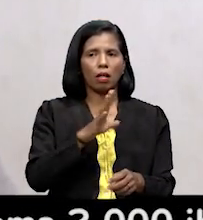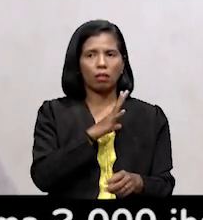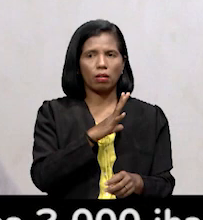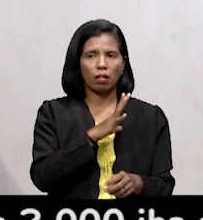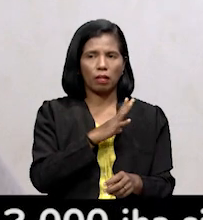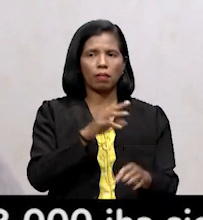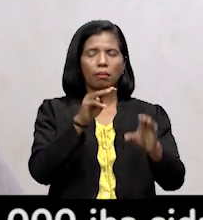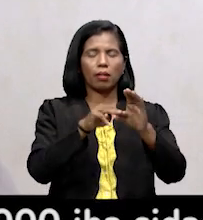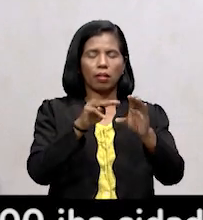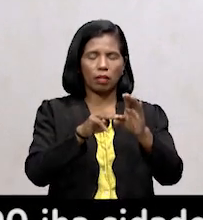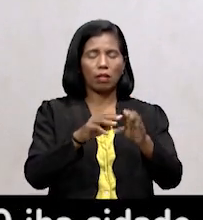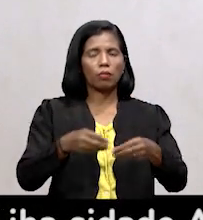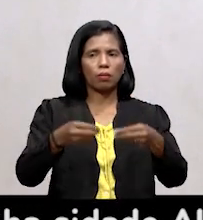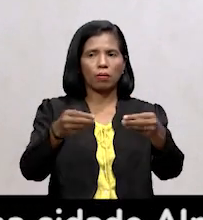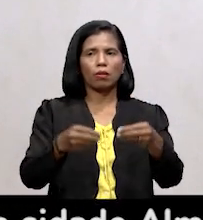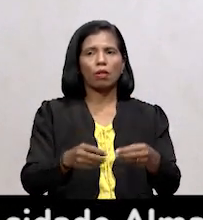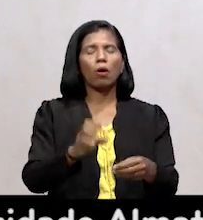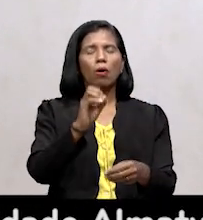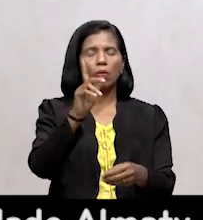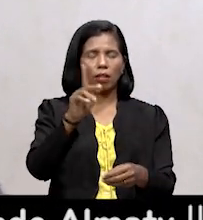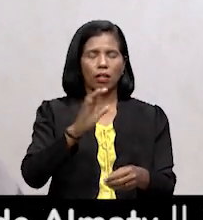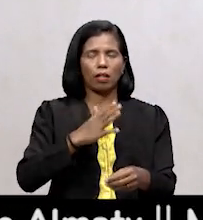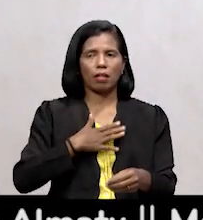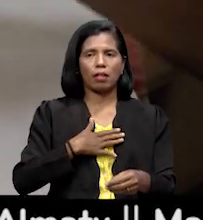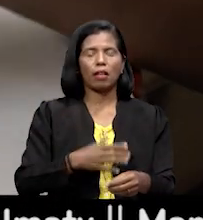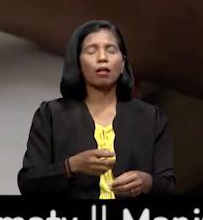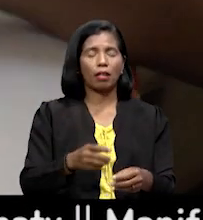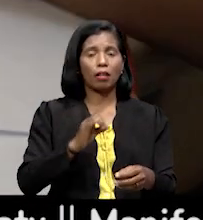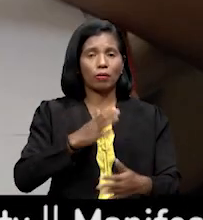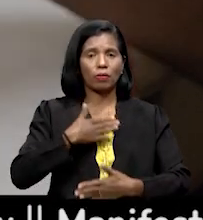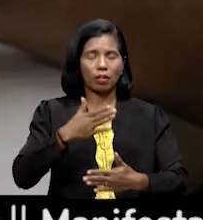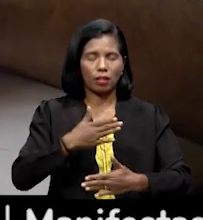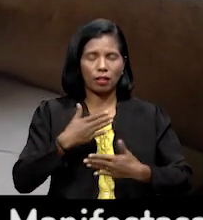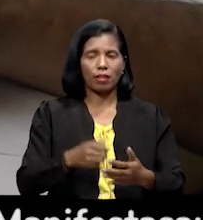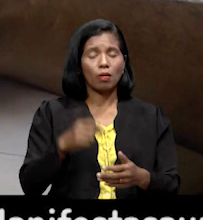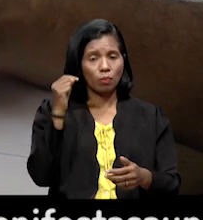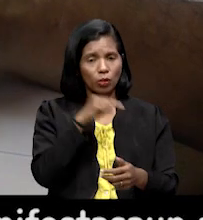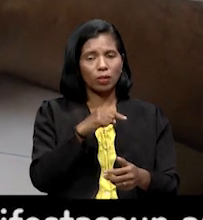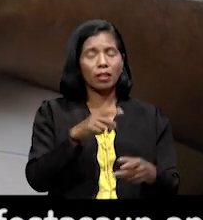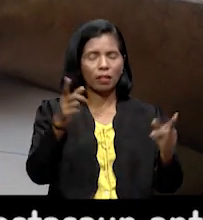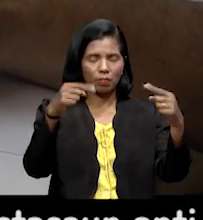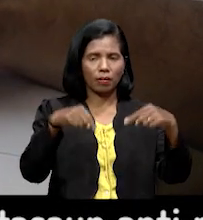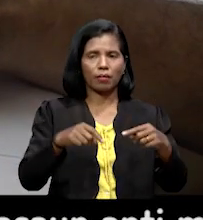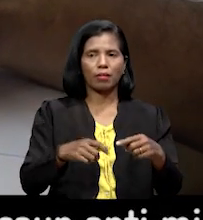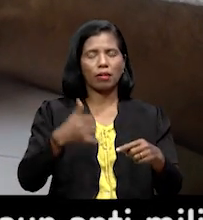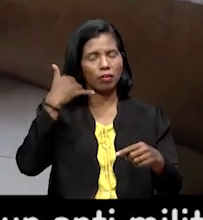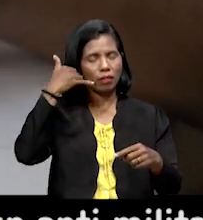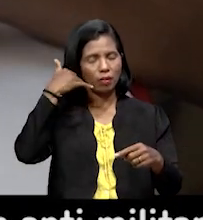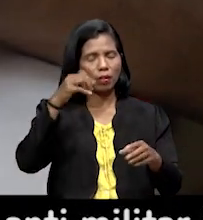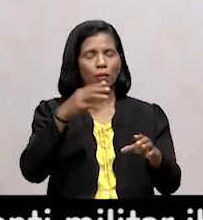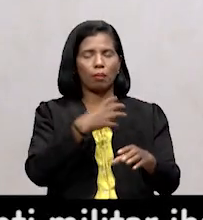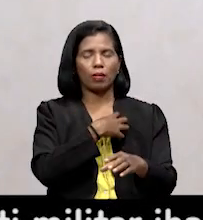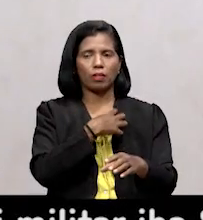tebo ni antoni kontenti di dan dia kapa hau bana ba pa fo motor hau fo osa hau ne pronto hau bosok nia semeni mai ina bana hau kontak te polisi rentesa kontak te